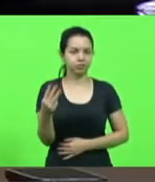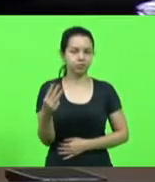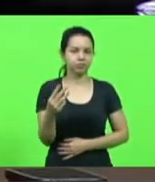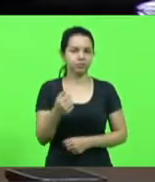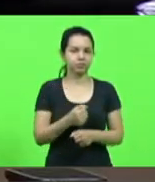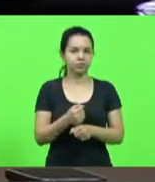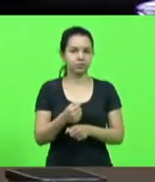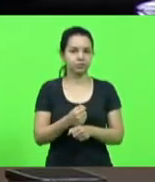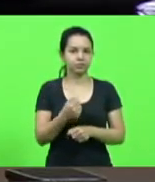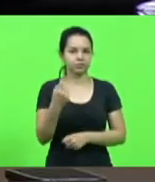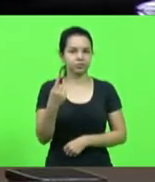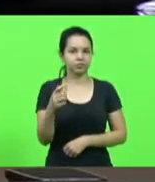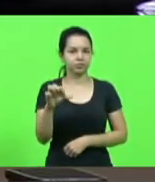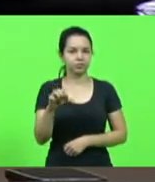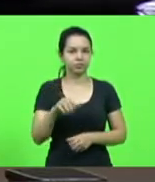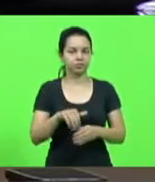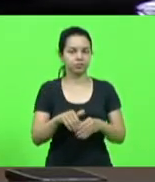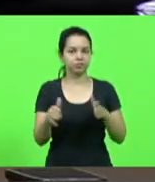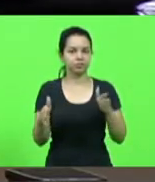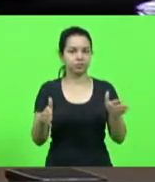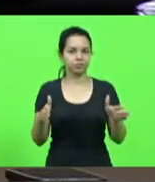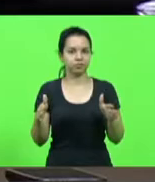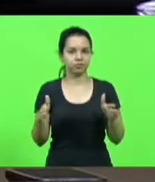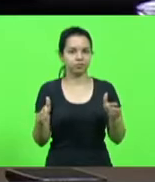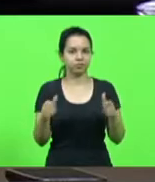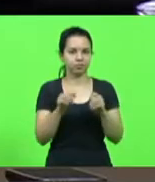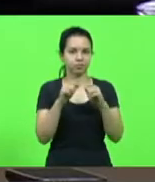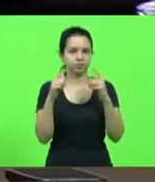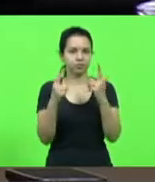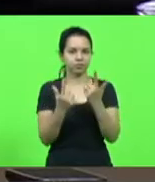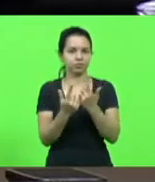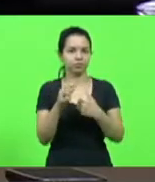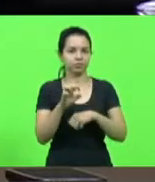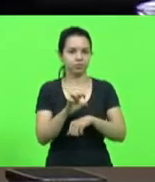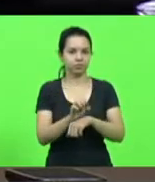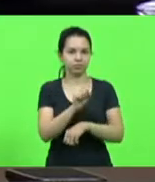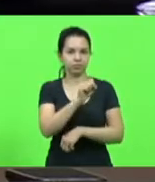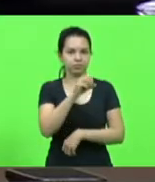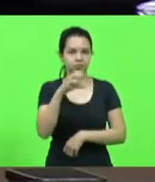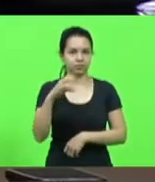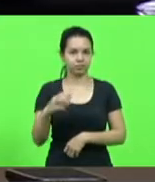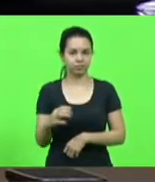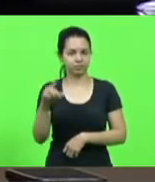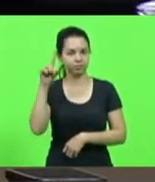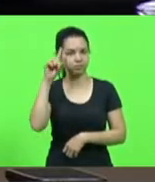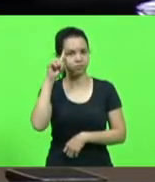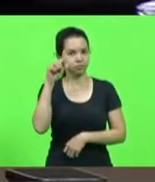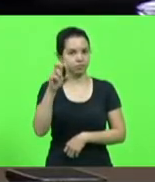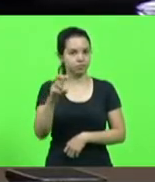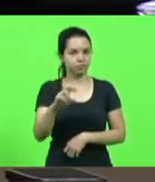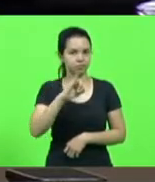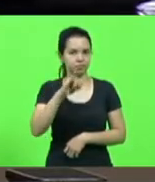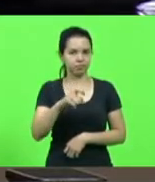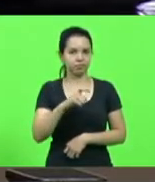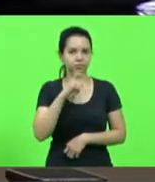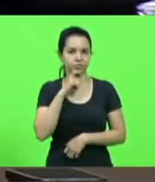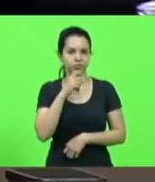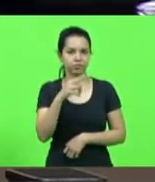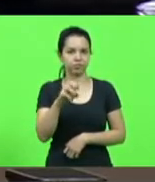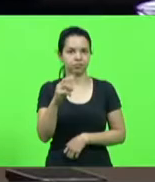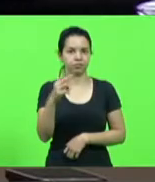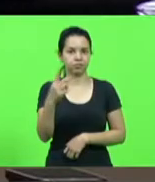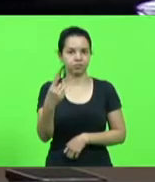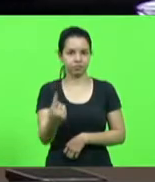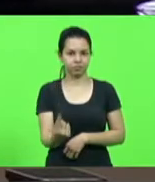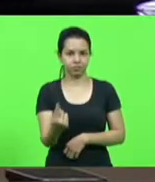legislativa da 19ª legislatura da Assembleia Legislativa de Santa Catarina, realizada no dia 5 de julho de 2021, com a presidência do